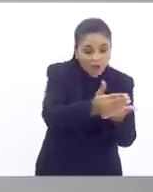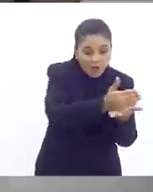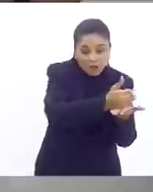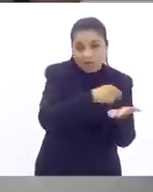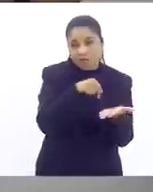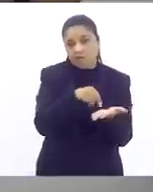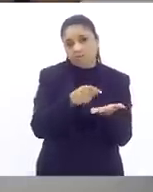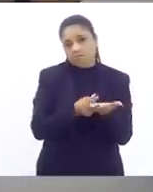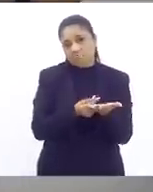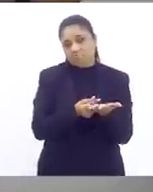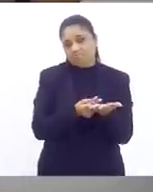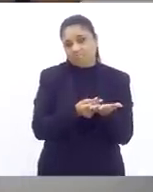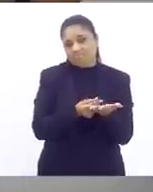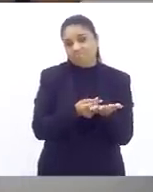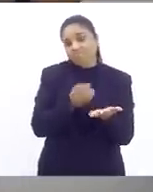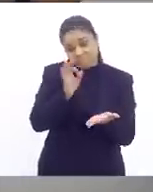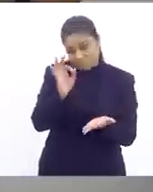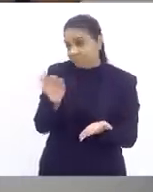exato